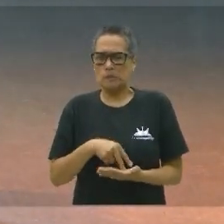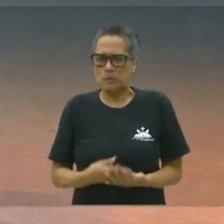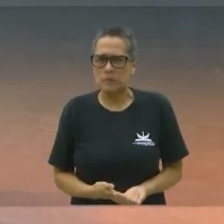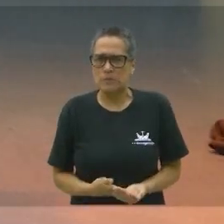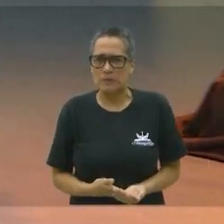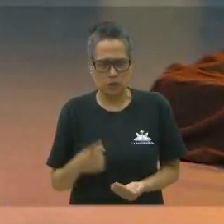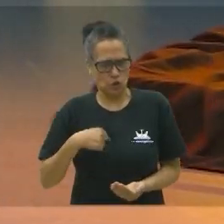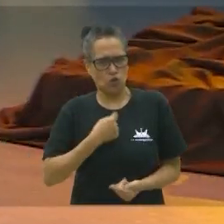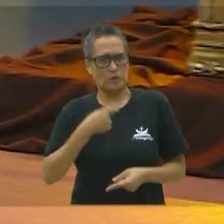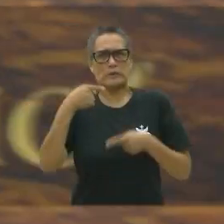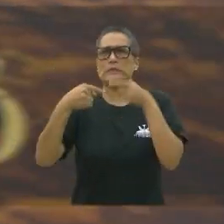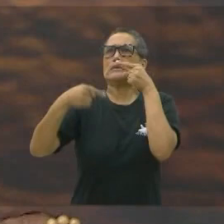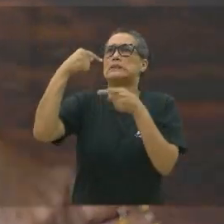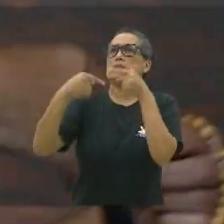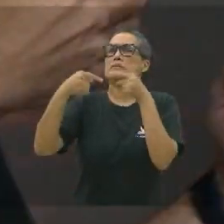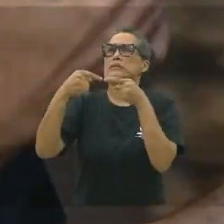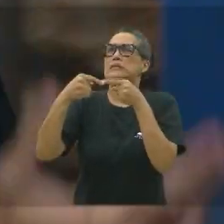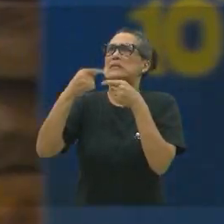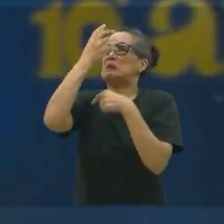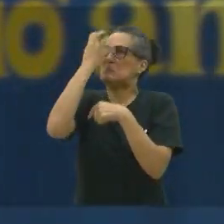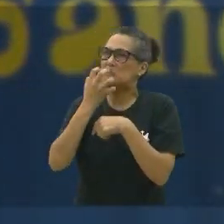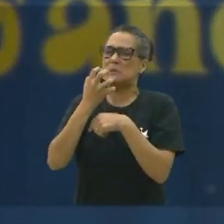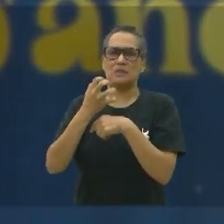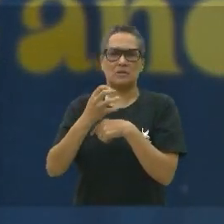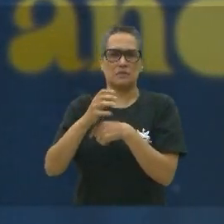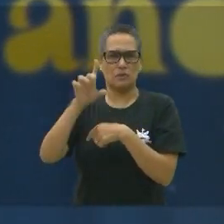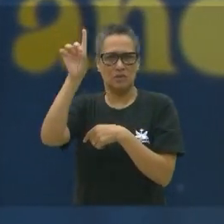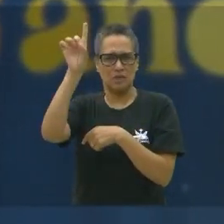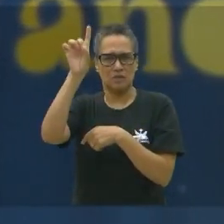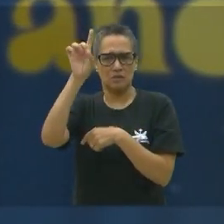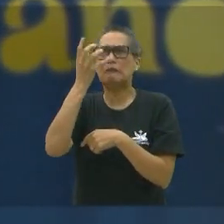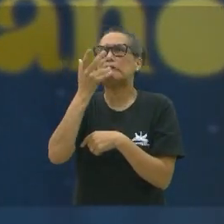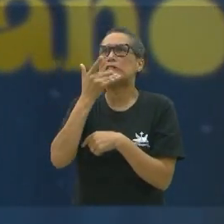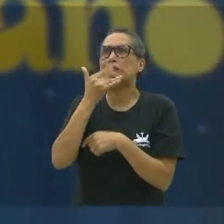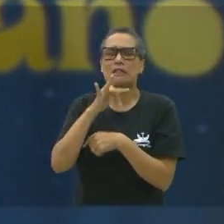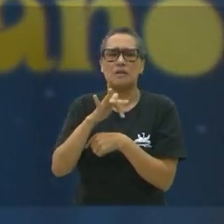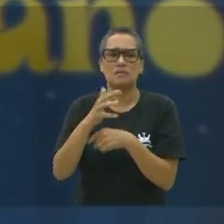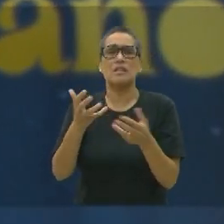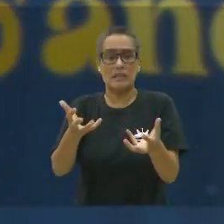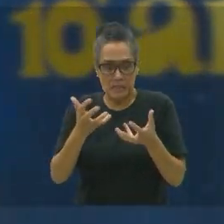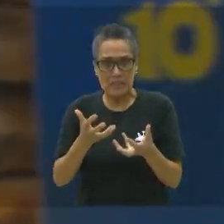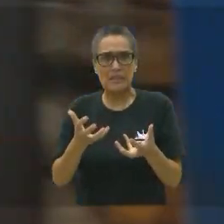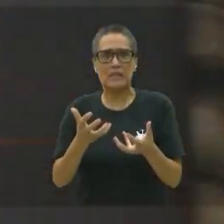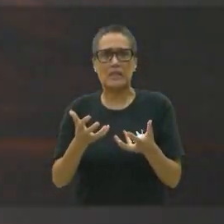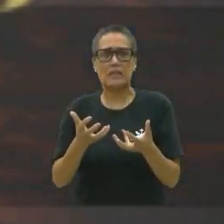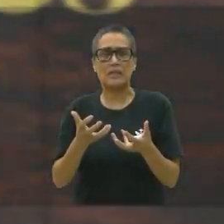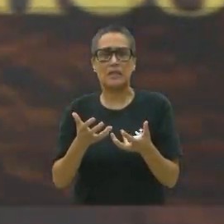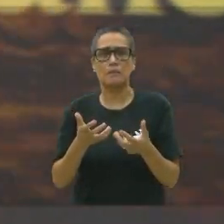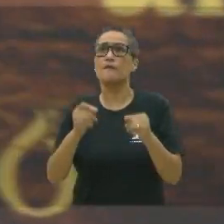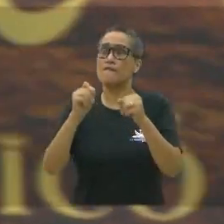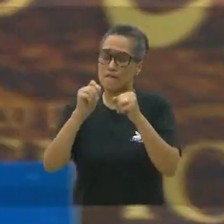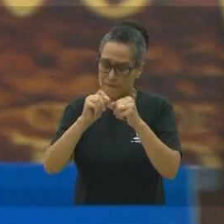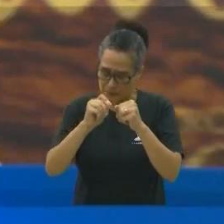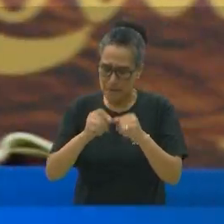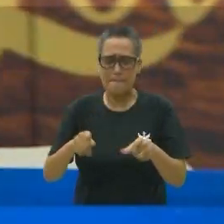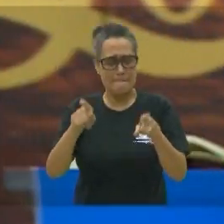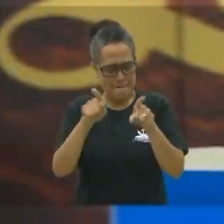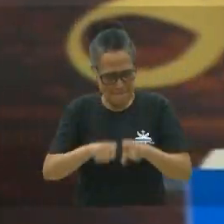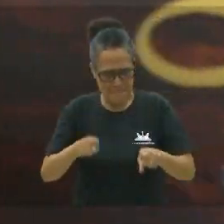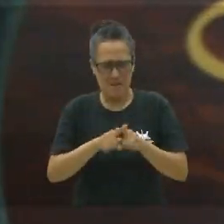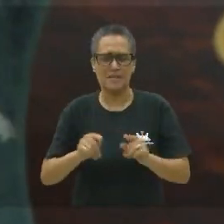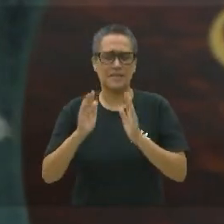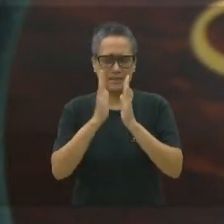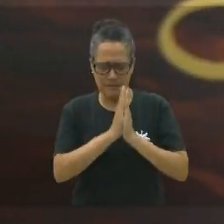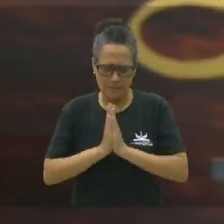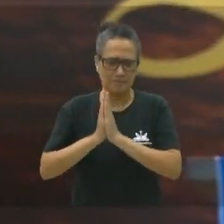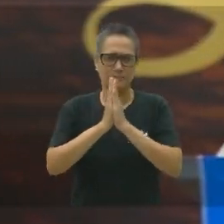Nós brigamos com Deus, nós como crianças, nós queremos que seja feito, apesar de nós rezarmos,